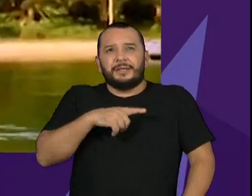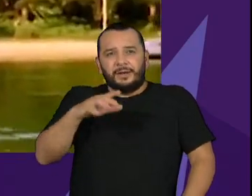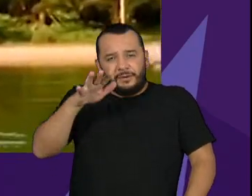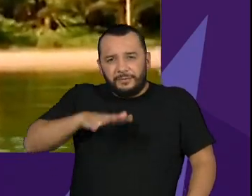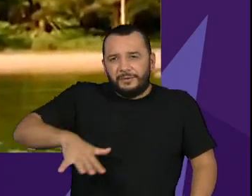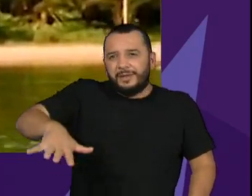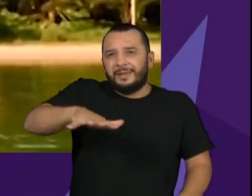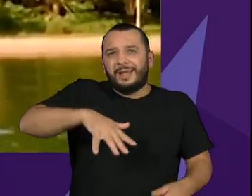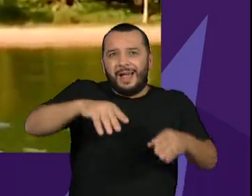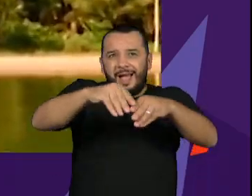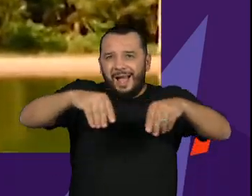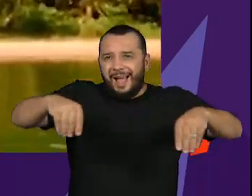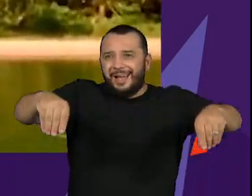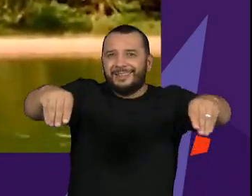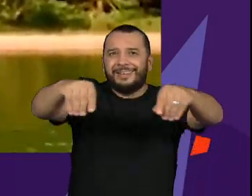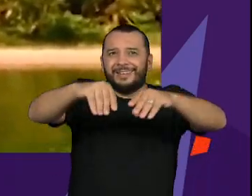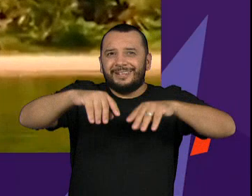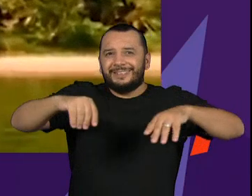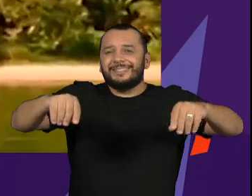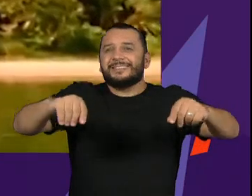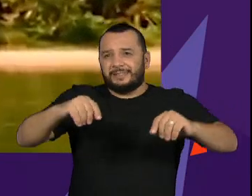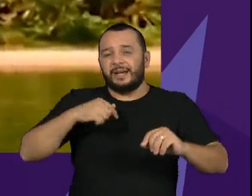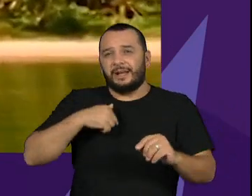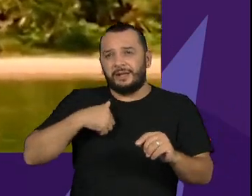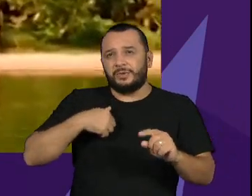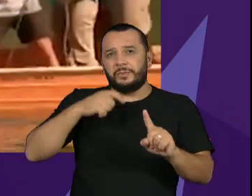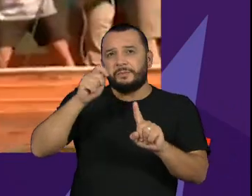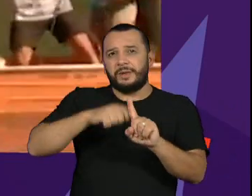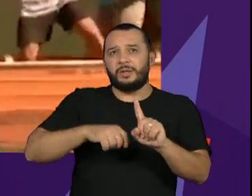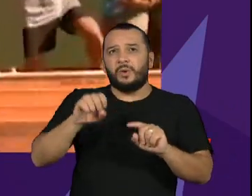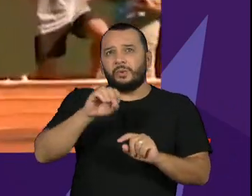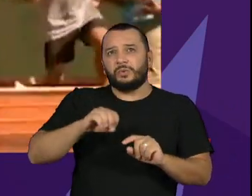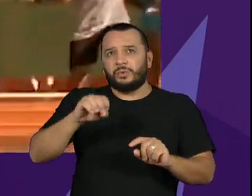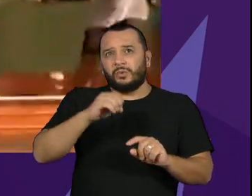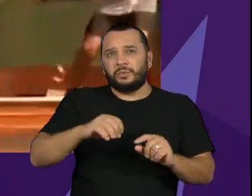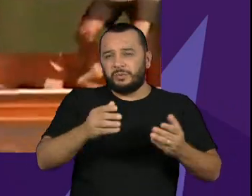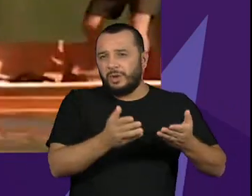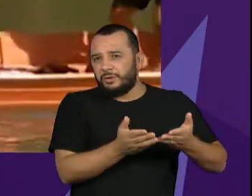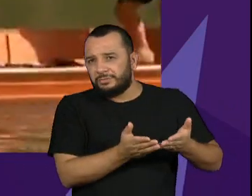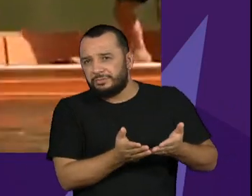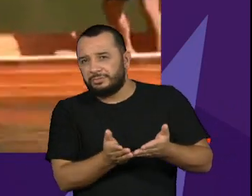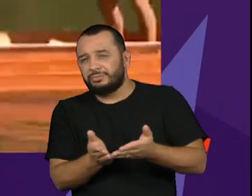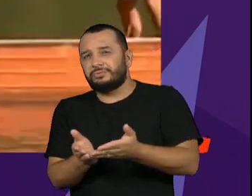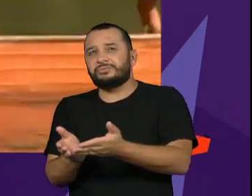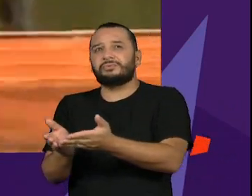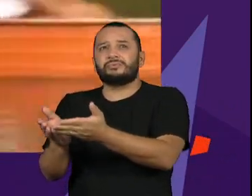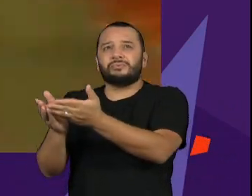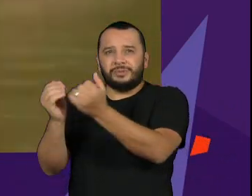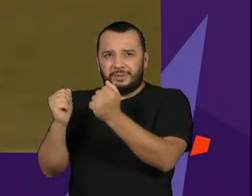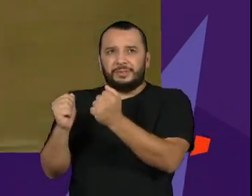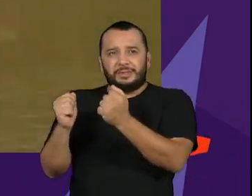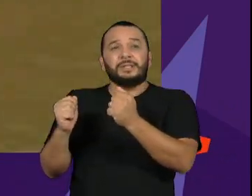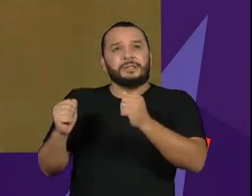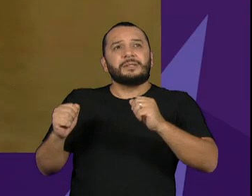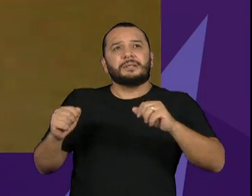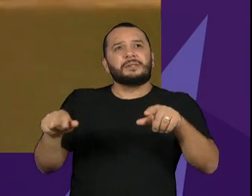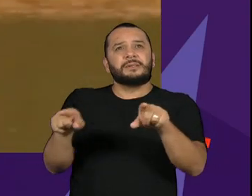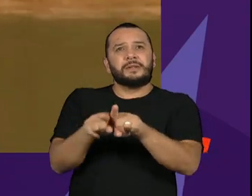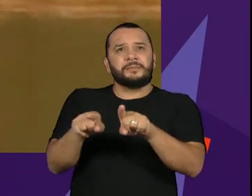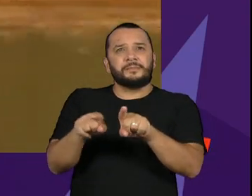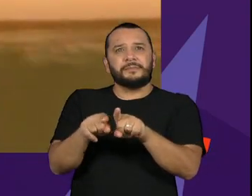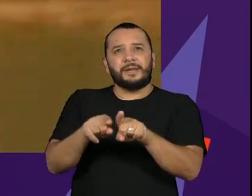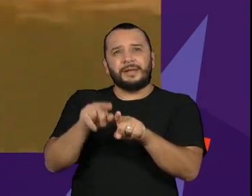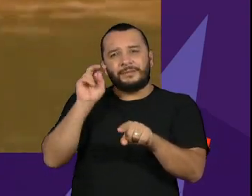areia de onde parti em outubro, descobri a Marina com os braços cheios de meninas. Imóveis, lindas